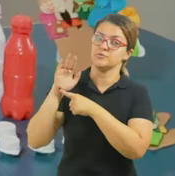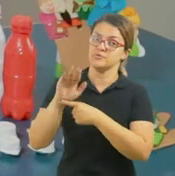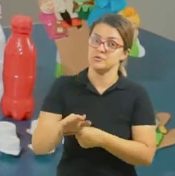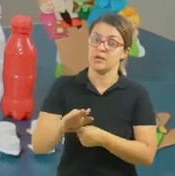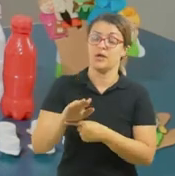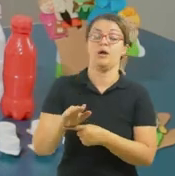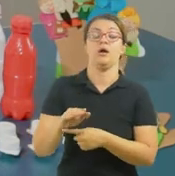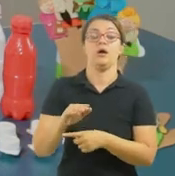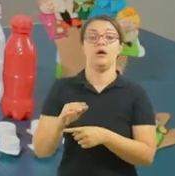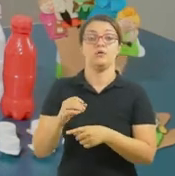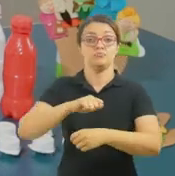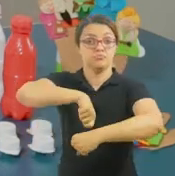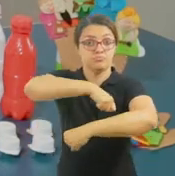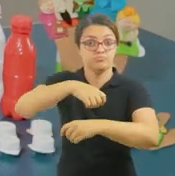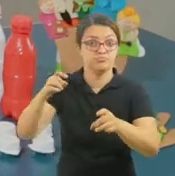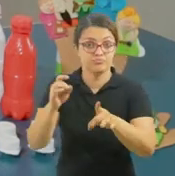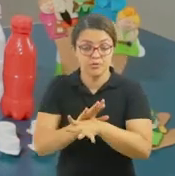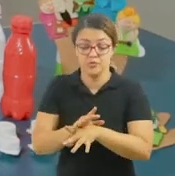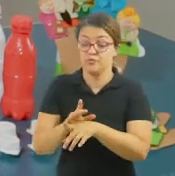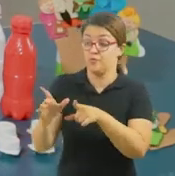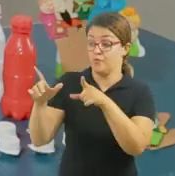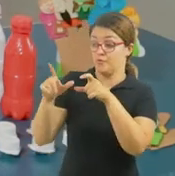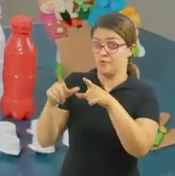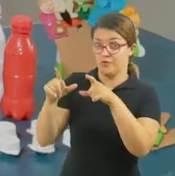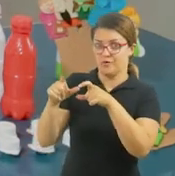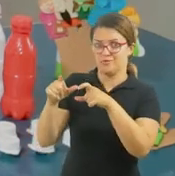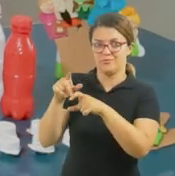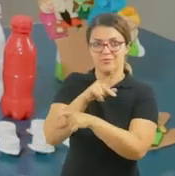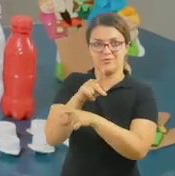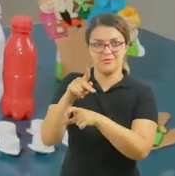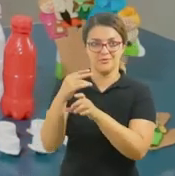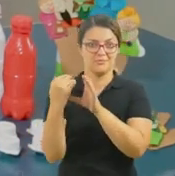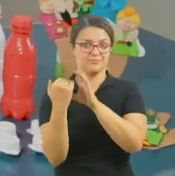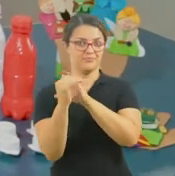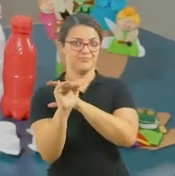tirar foto e mande para sua professora.